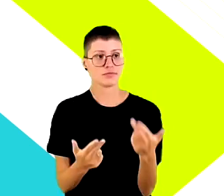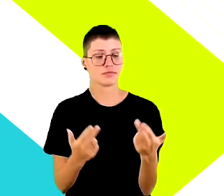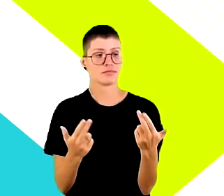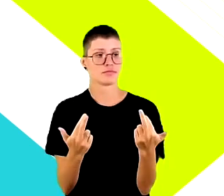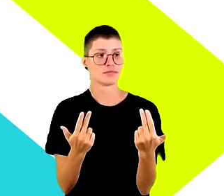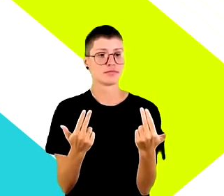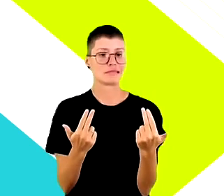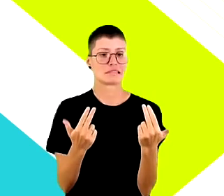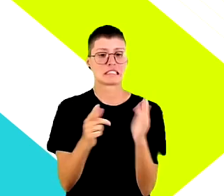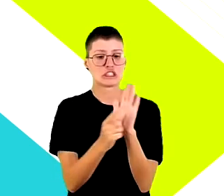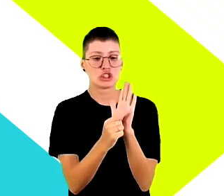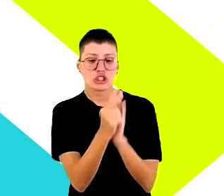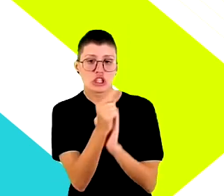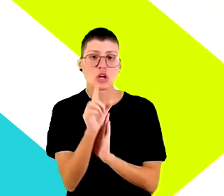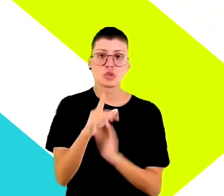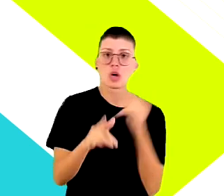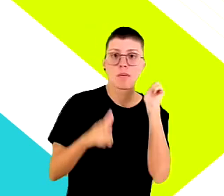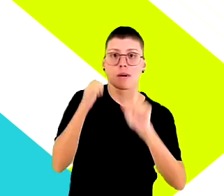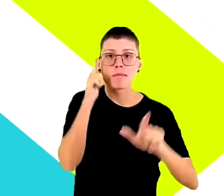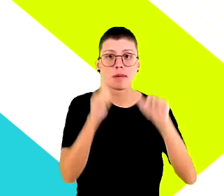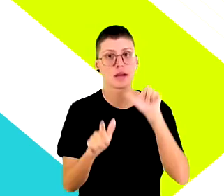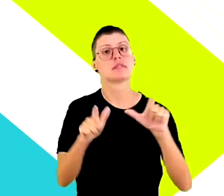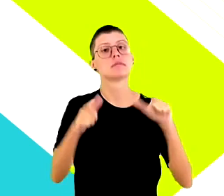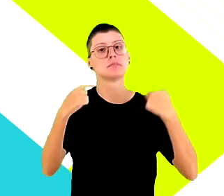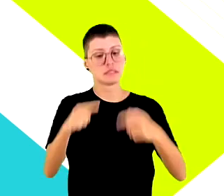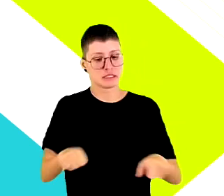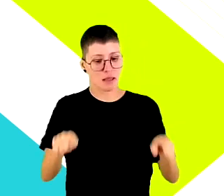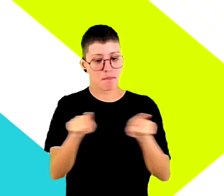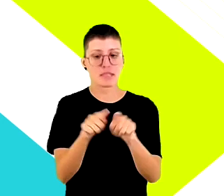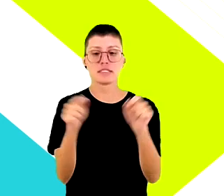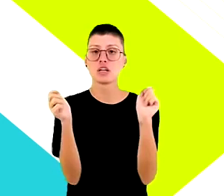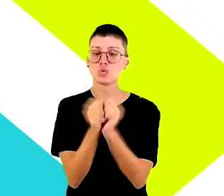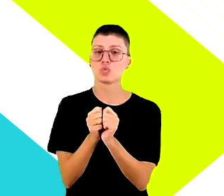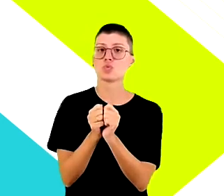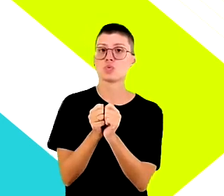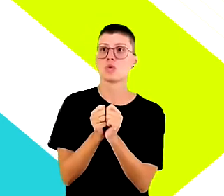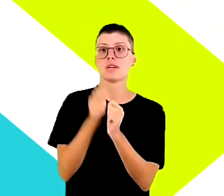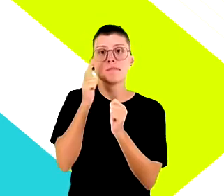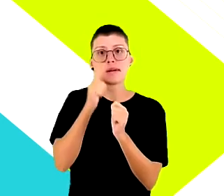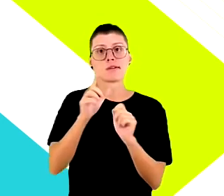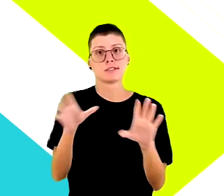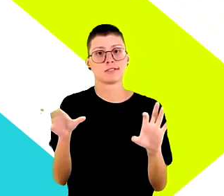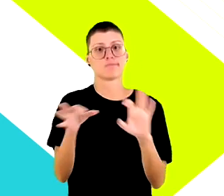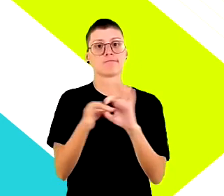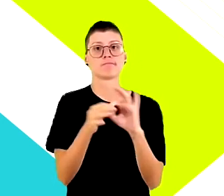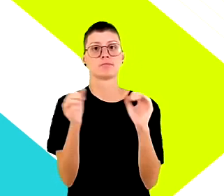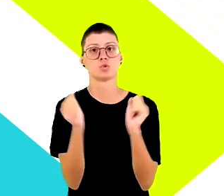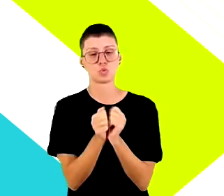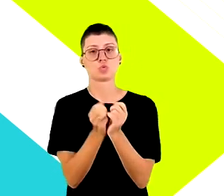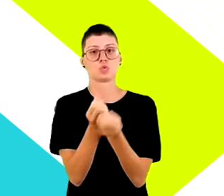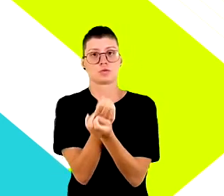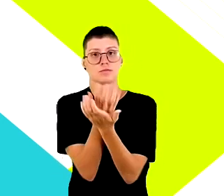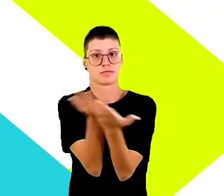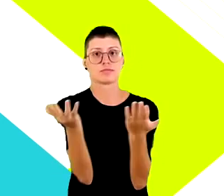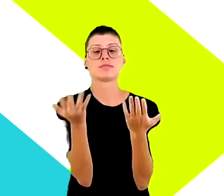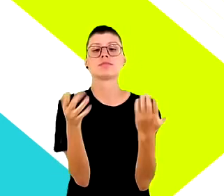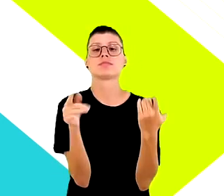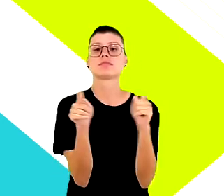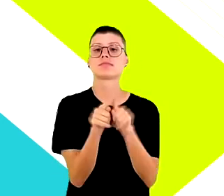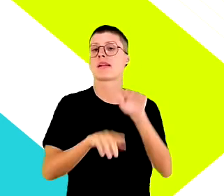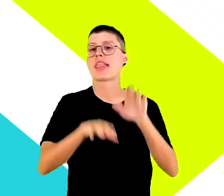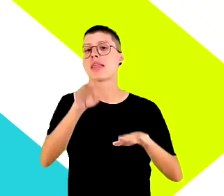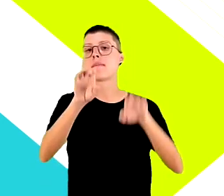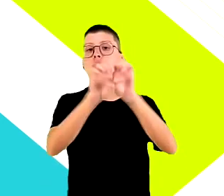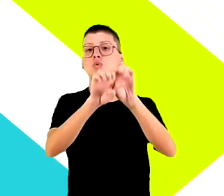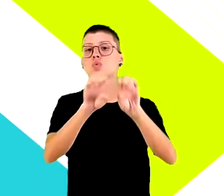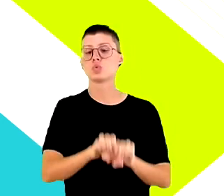digital somente atingir o produtor, você precisa de um parceiro local para engajar esses produtores. Né, é um negócio que depende de infraestrutura. né, aí do